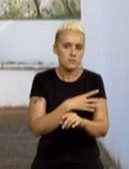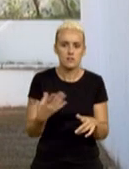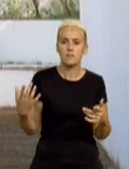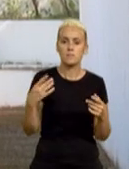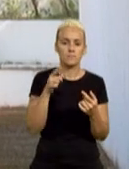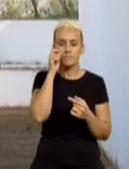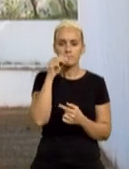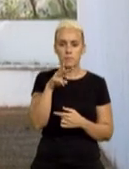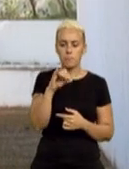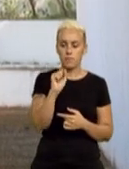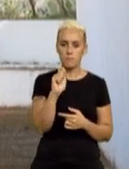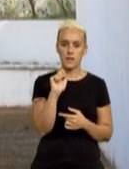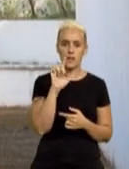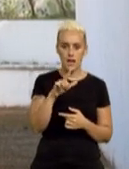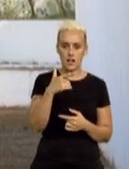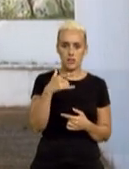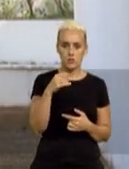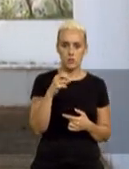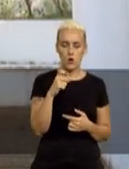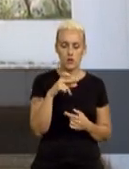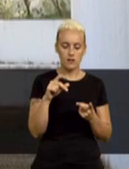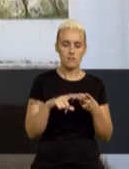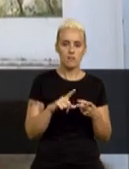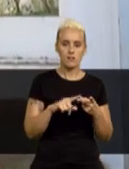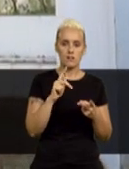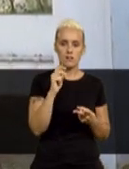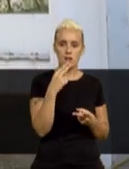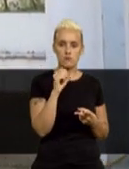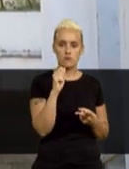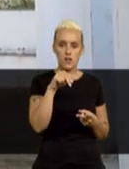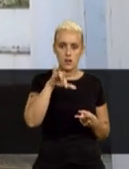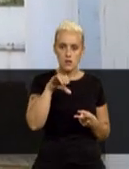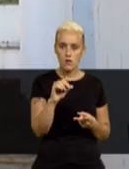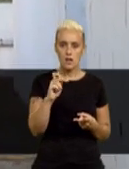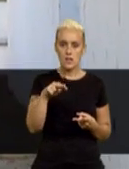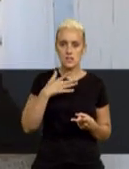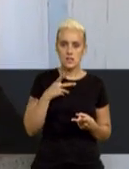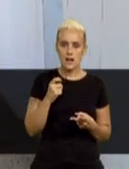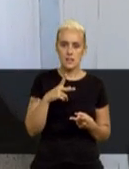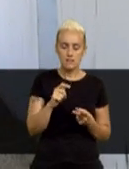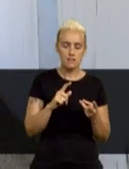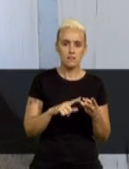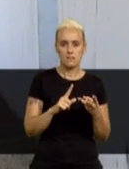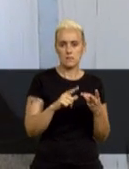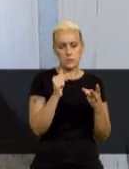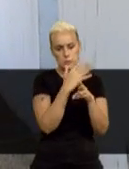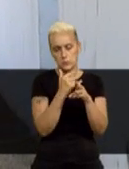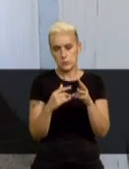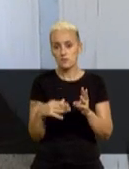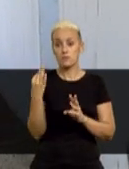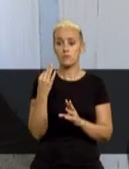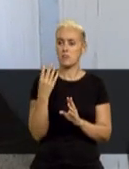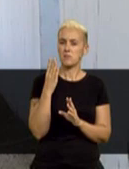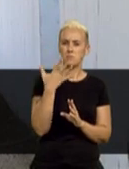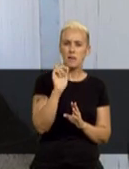poesia, como o Miguel Torga, o Agente Andrade, o Eduardo Lourenço, etc. E há cerca de 10 ou 15 anos isto, a